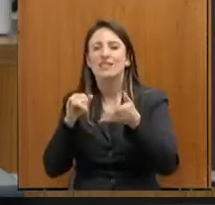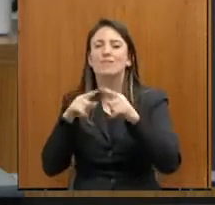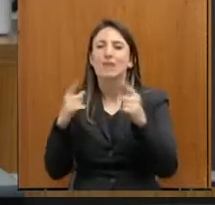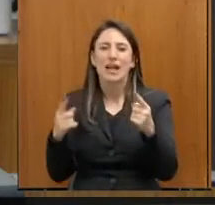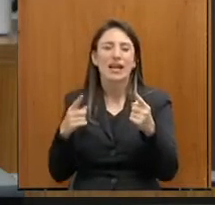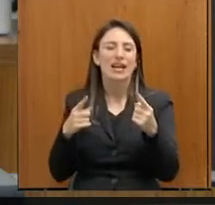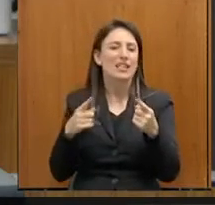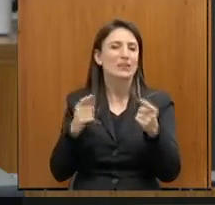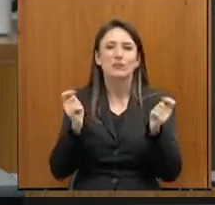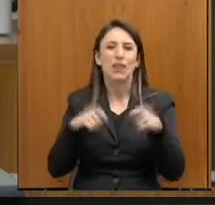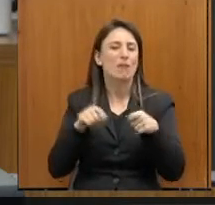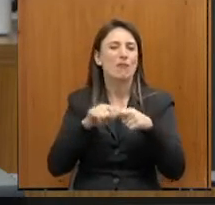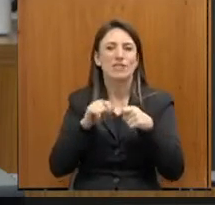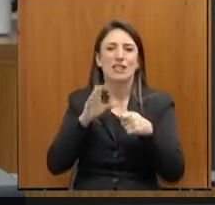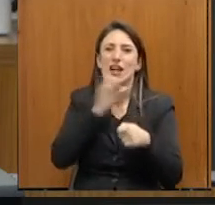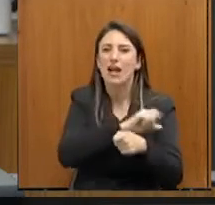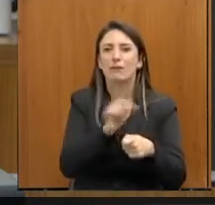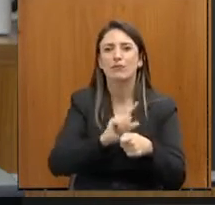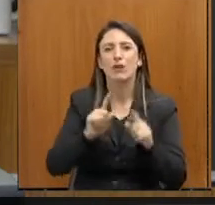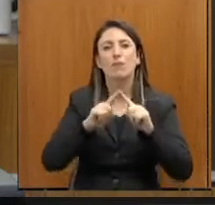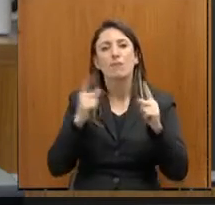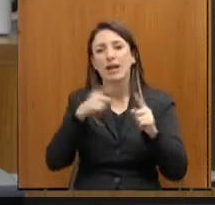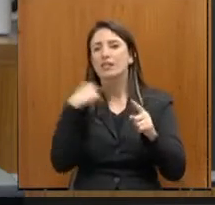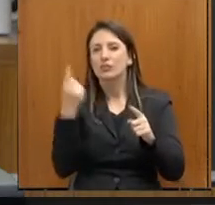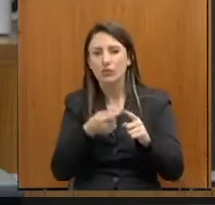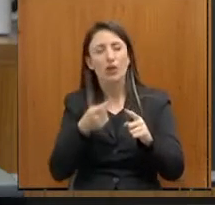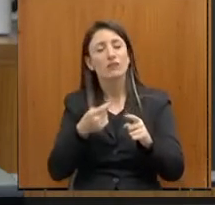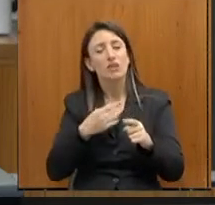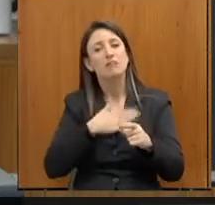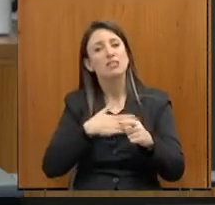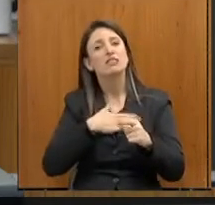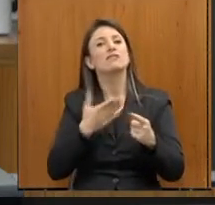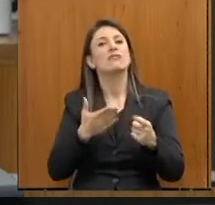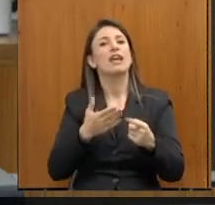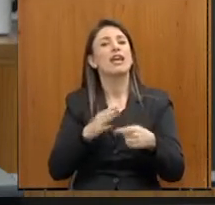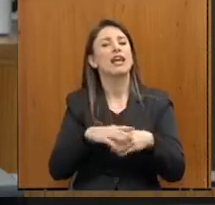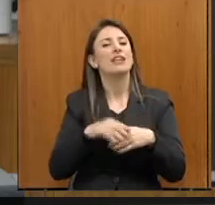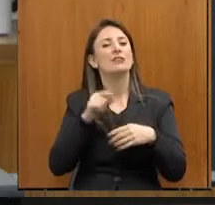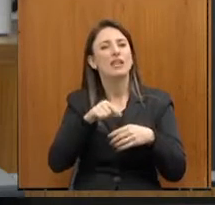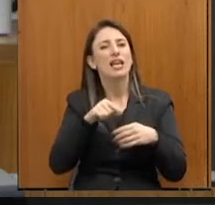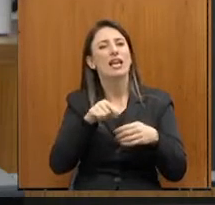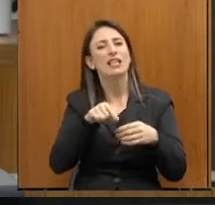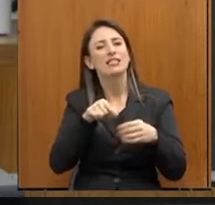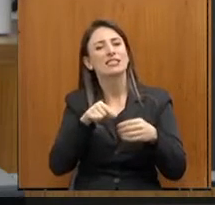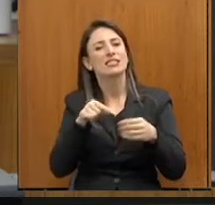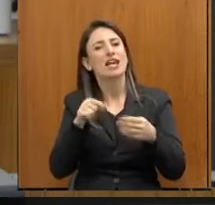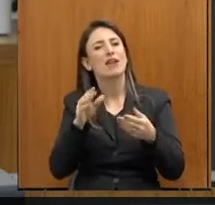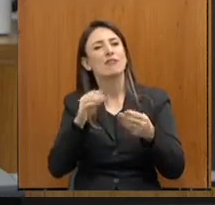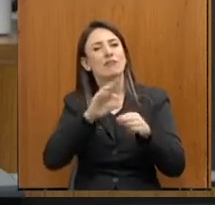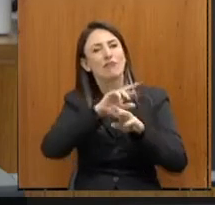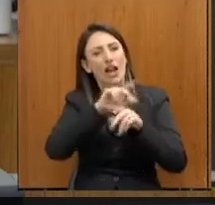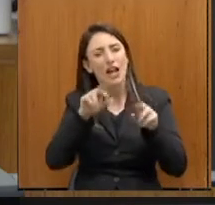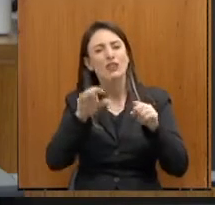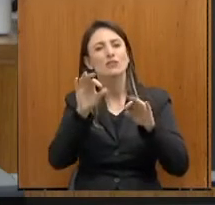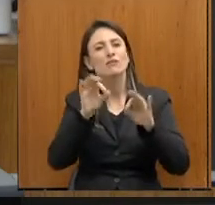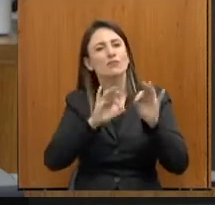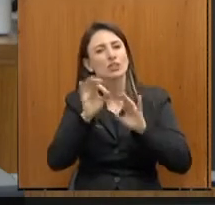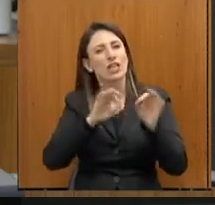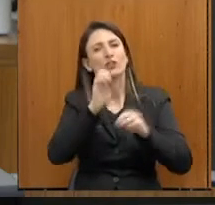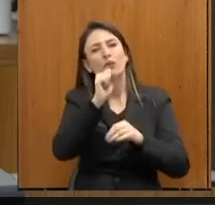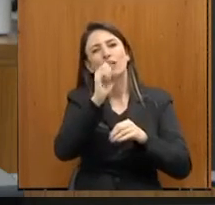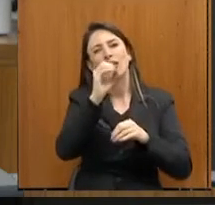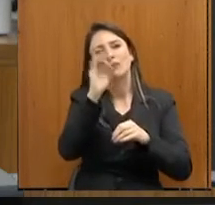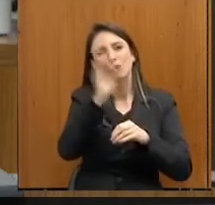ver né esses primeiros 800 serem concluídas o ano que vem e tem 120